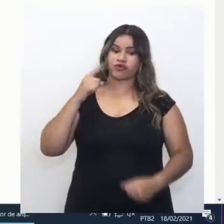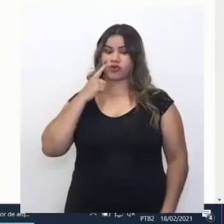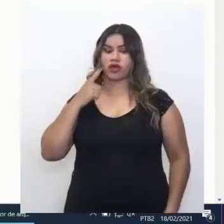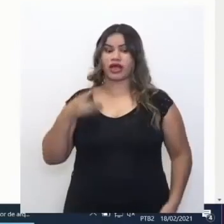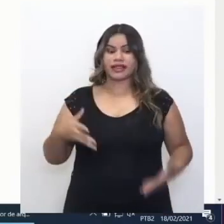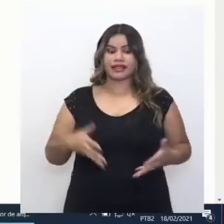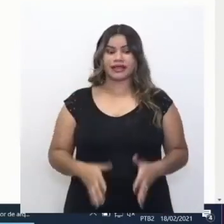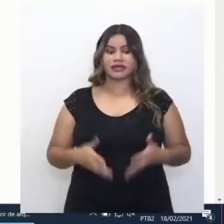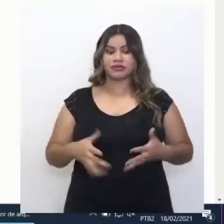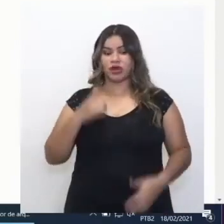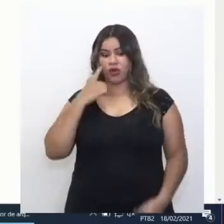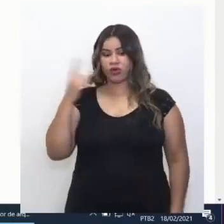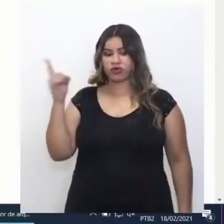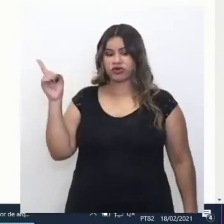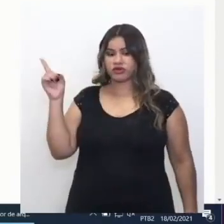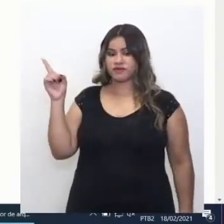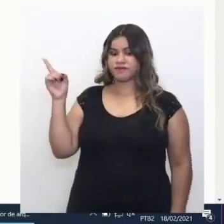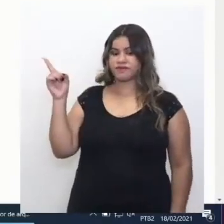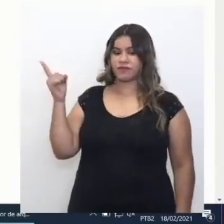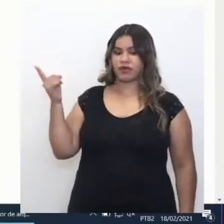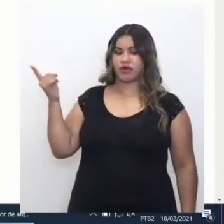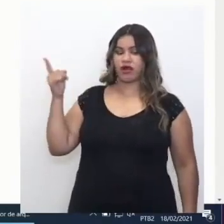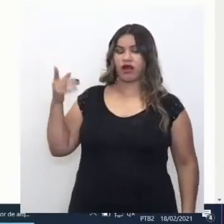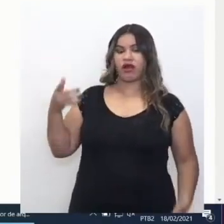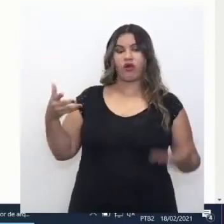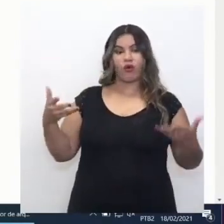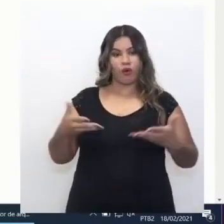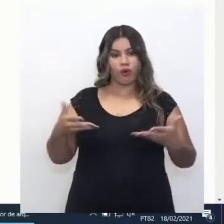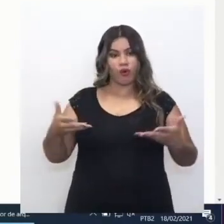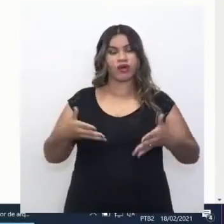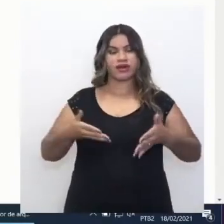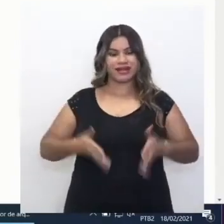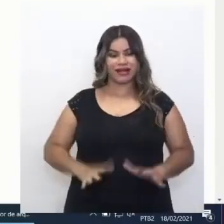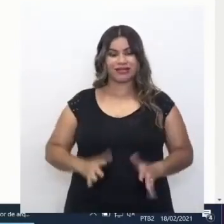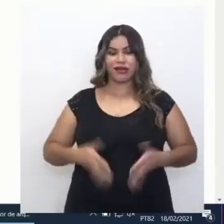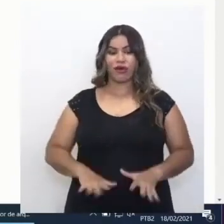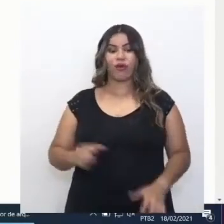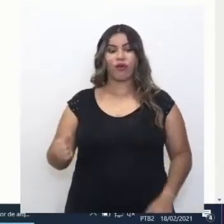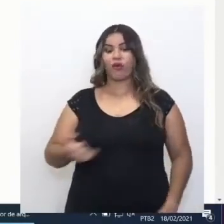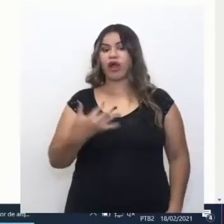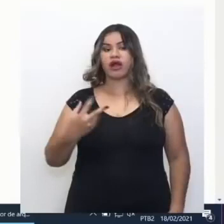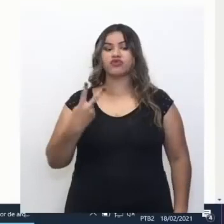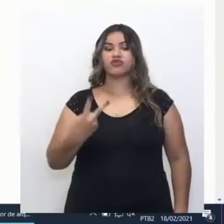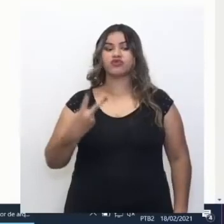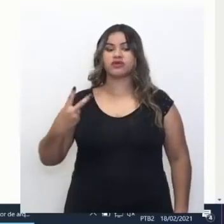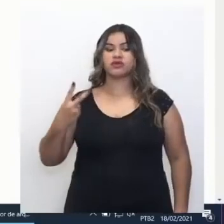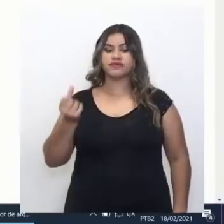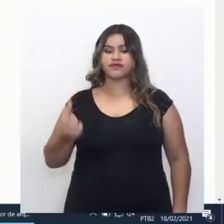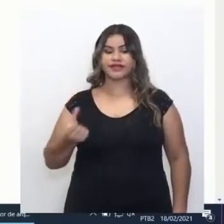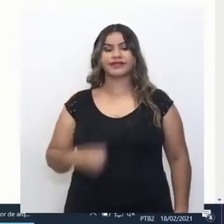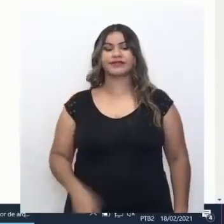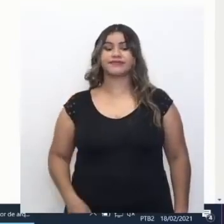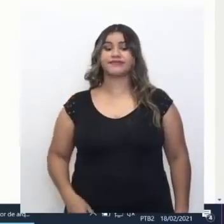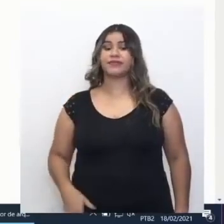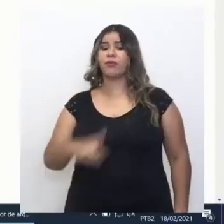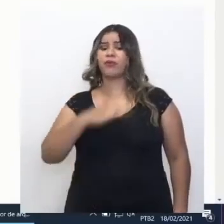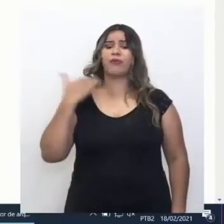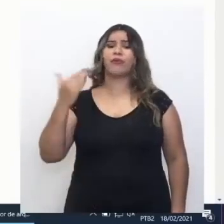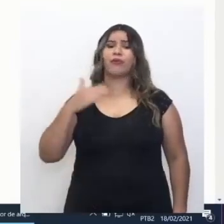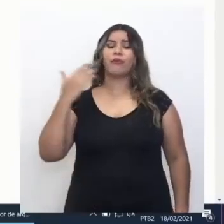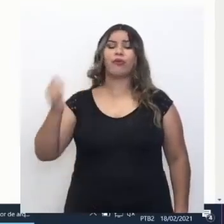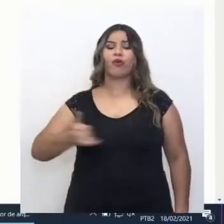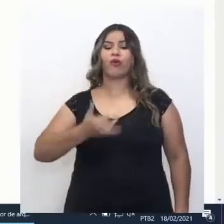de hoje, mais de 226 mil pessoas nasceram hoje. Morreram aí mais de 94 mil, quase 95